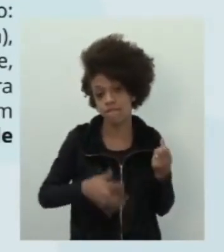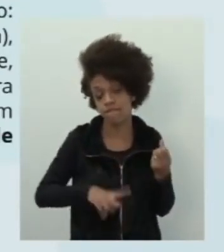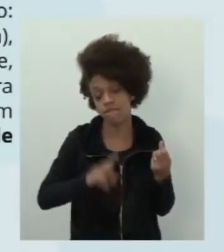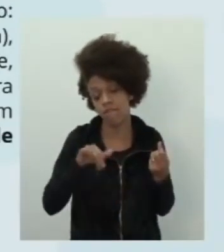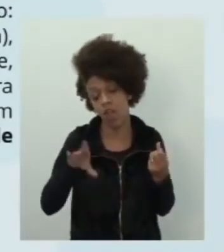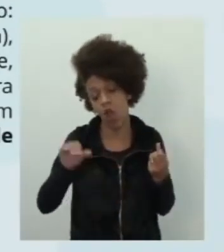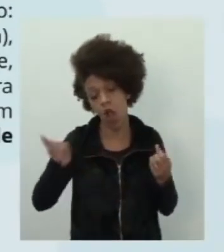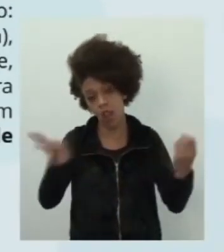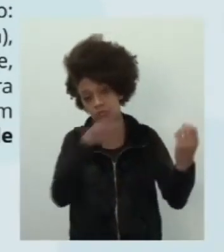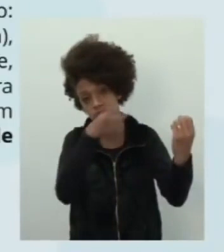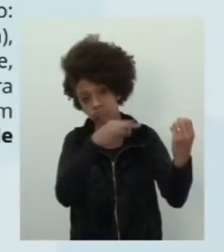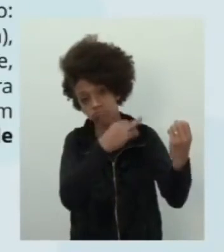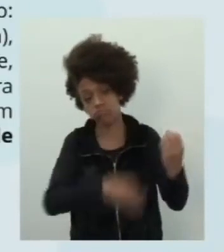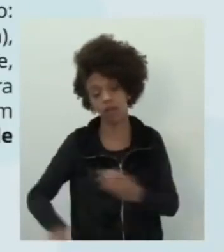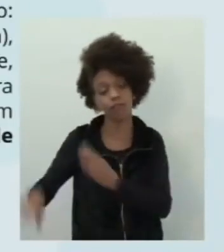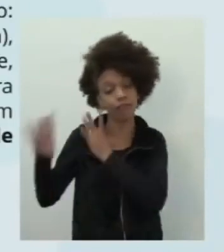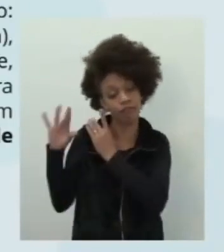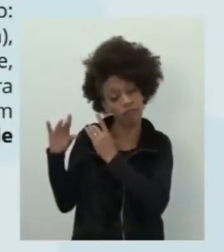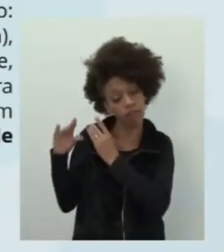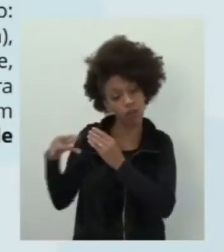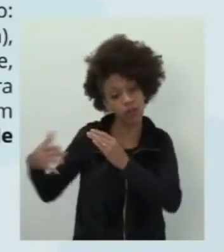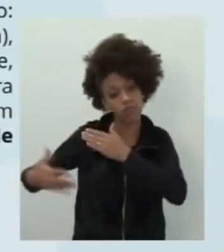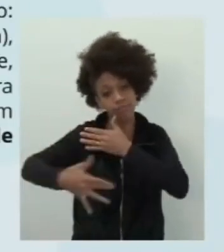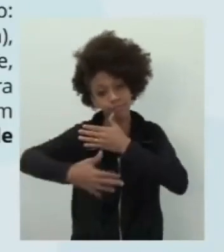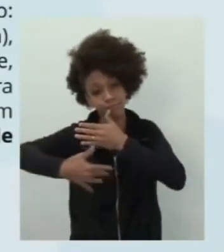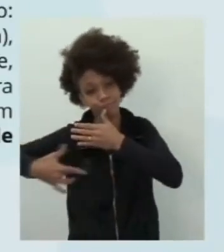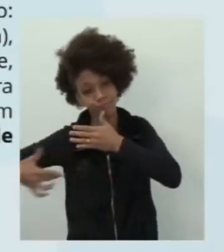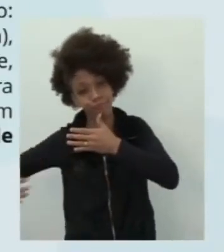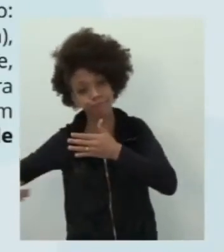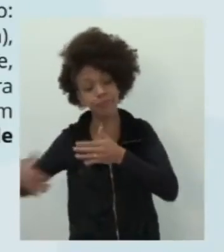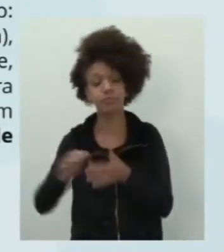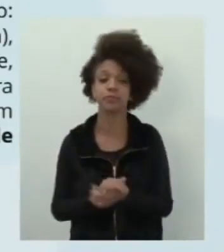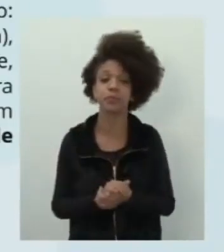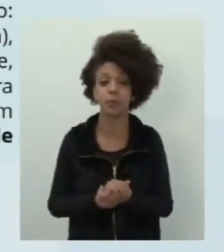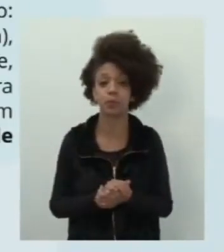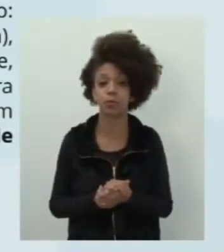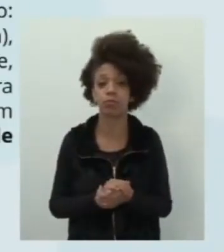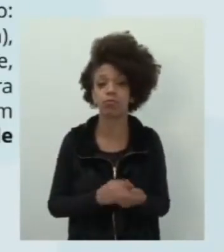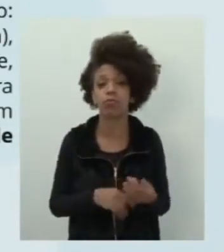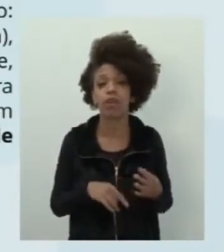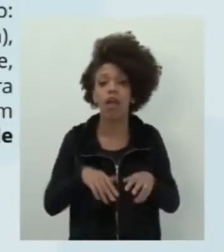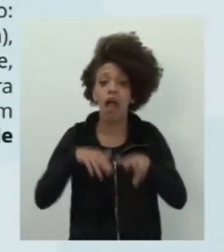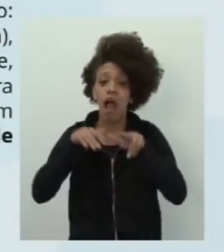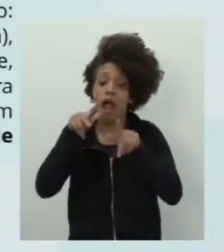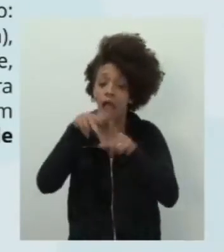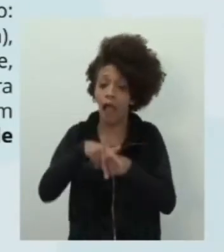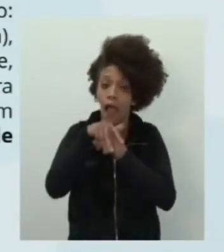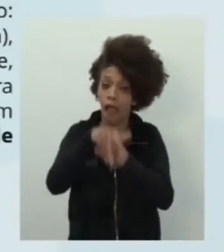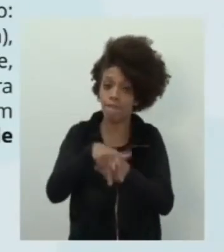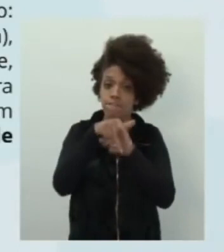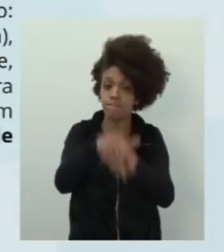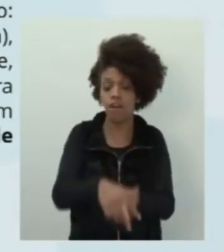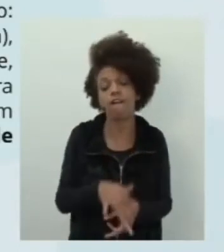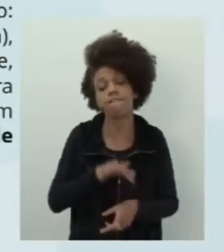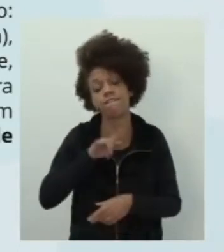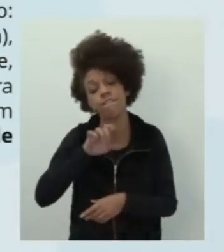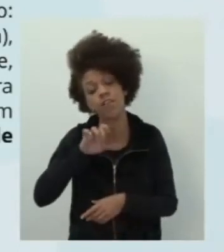lira, flauta e harpa, vassalagem, cavalaria,